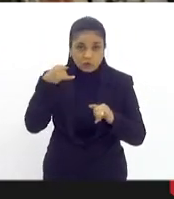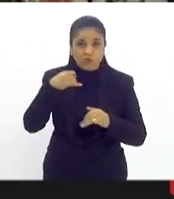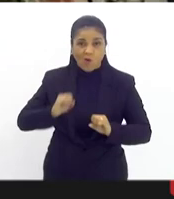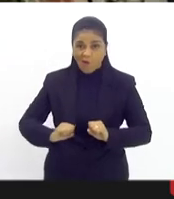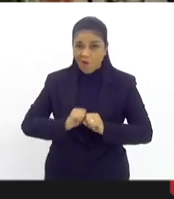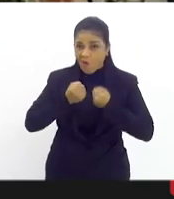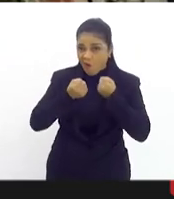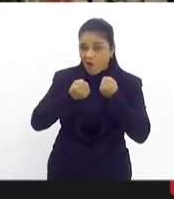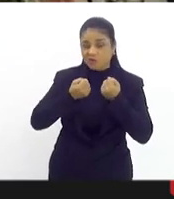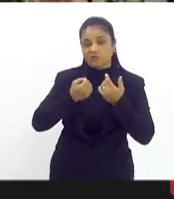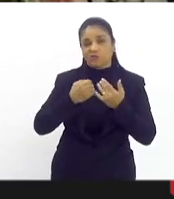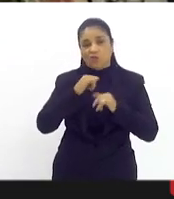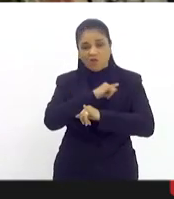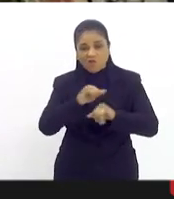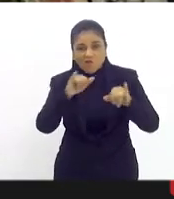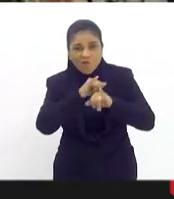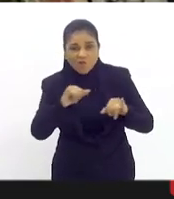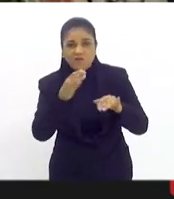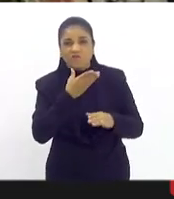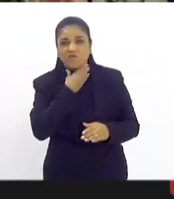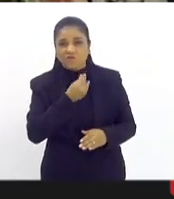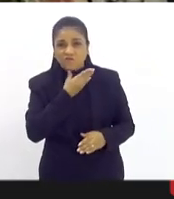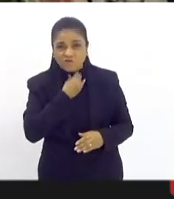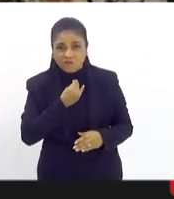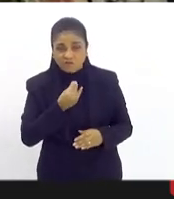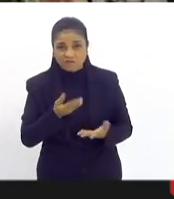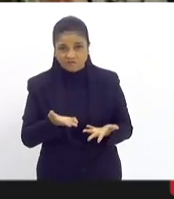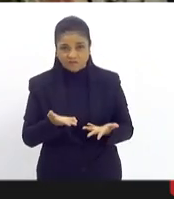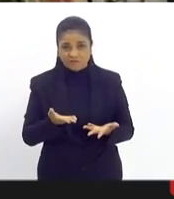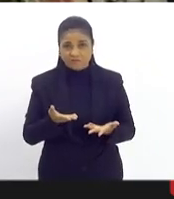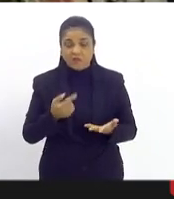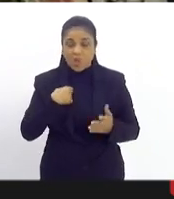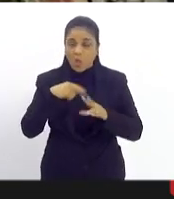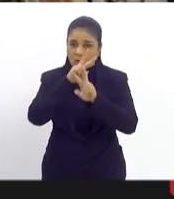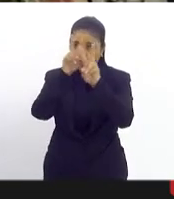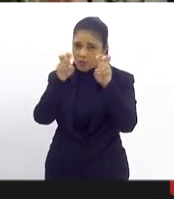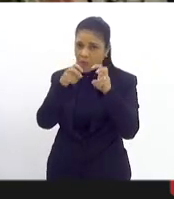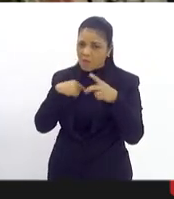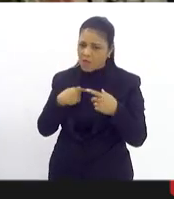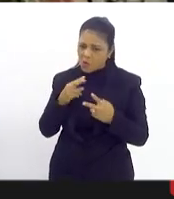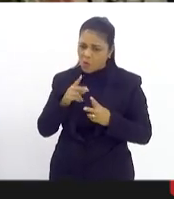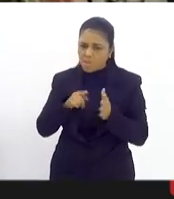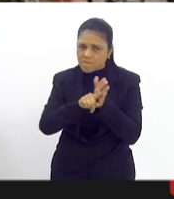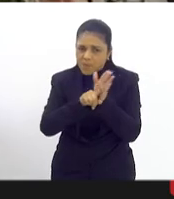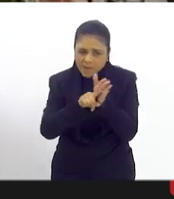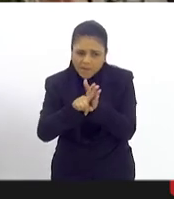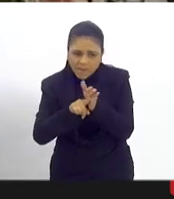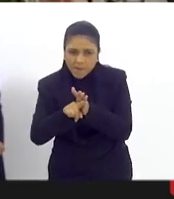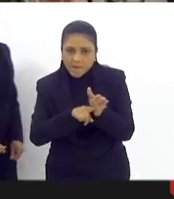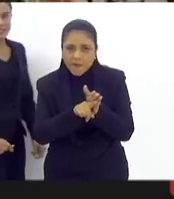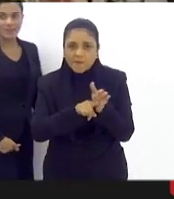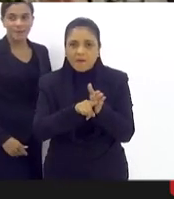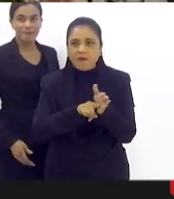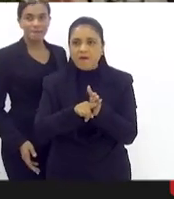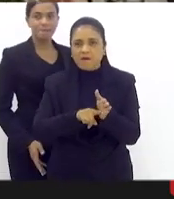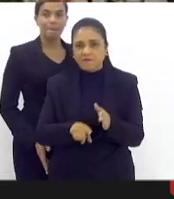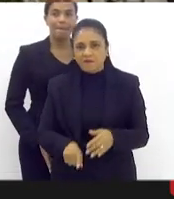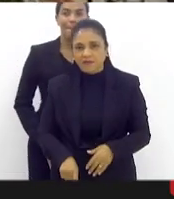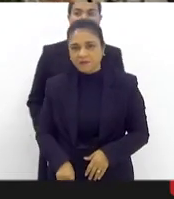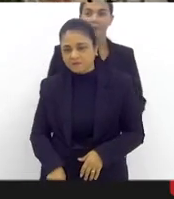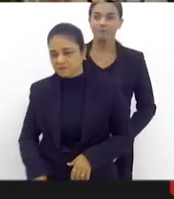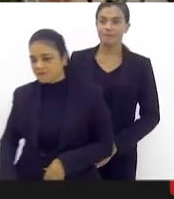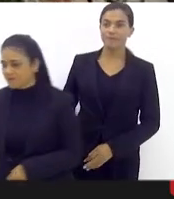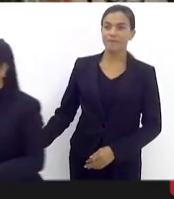eu acho que isso tudo é muito importante. Eu tenho me dedicado ao tema há algum tempo. Inicialmente, pelo mesmo caminho de